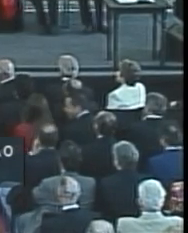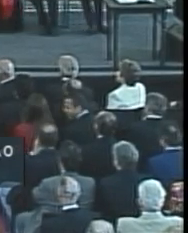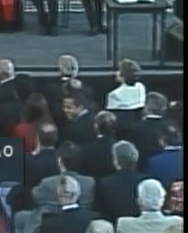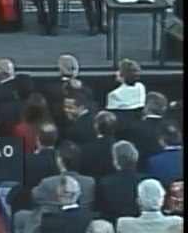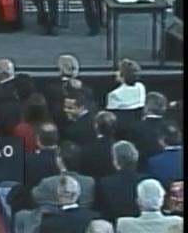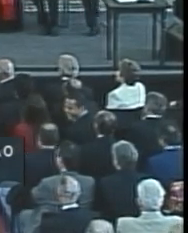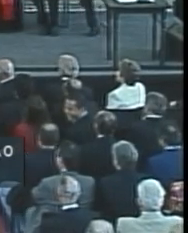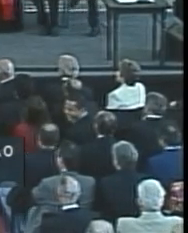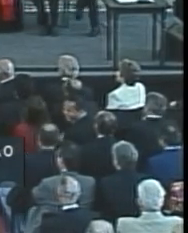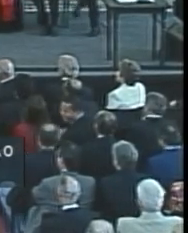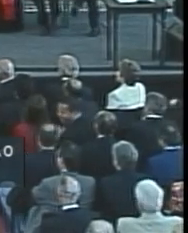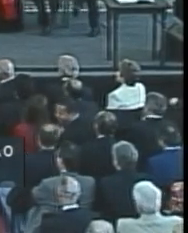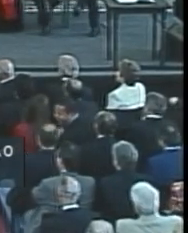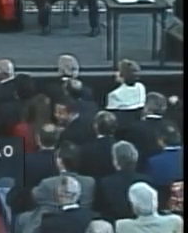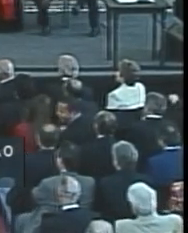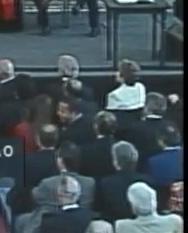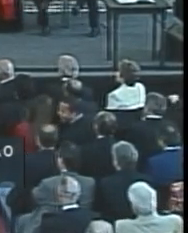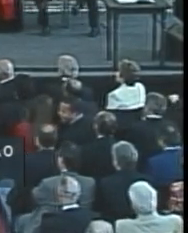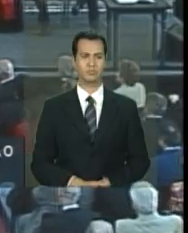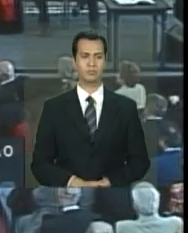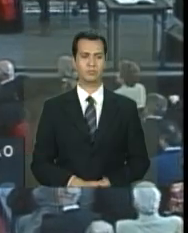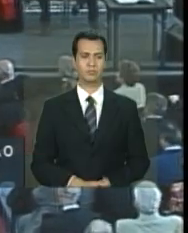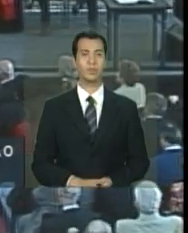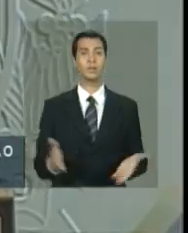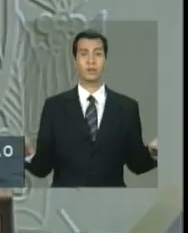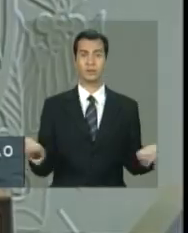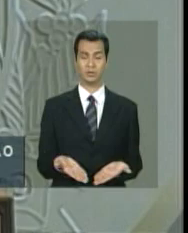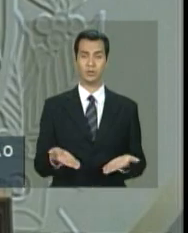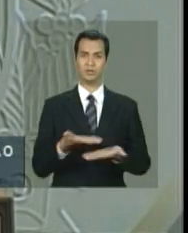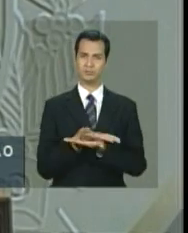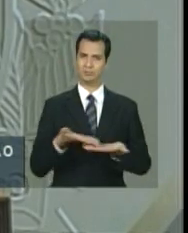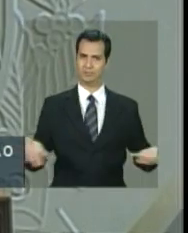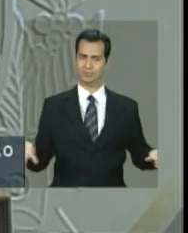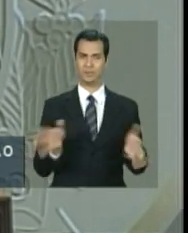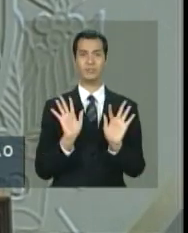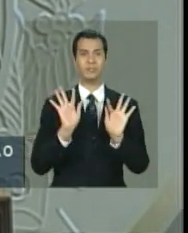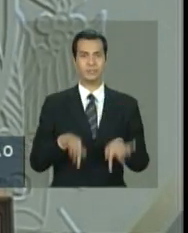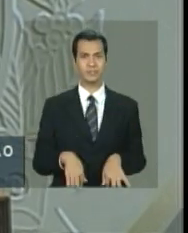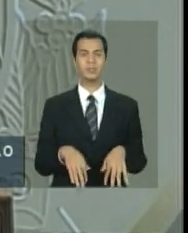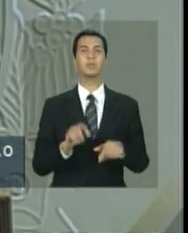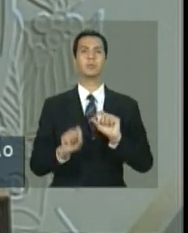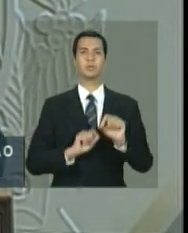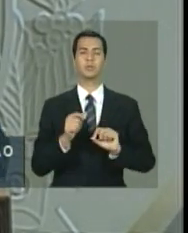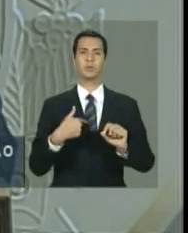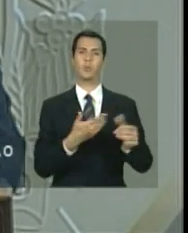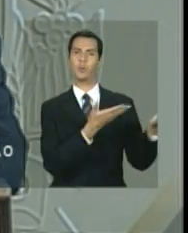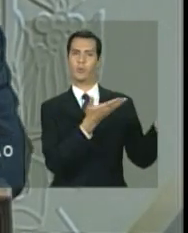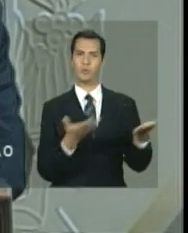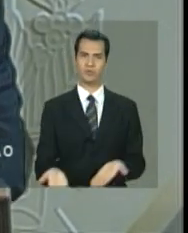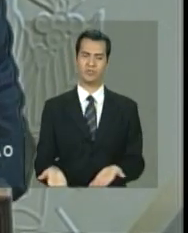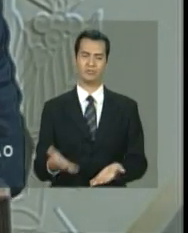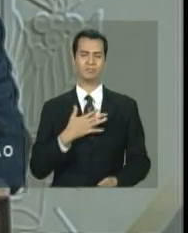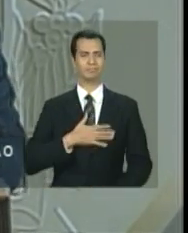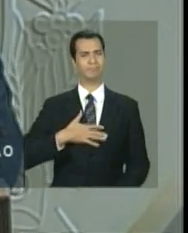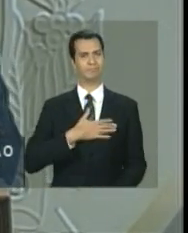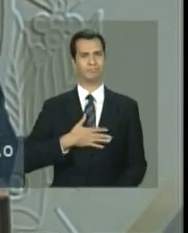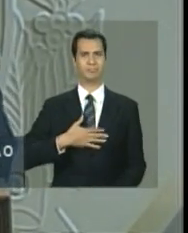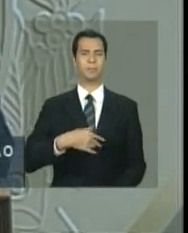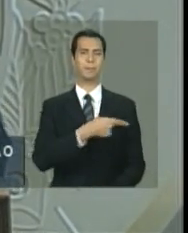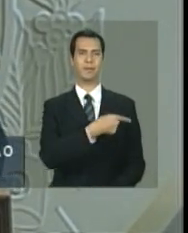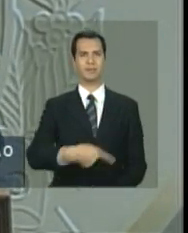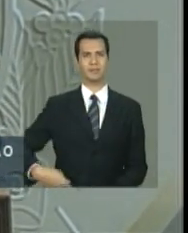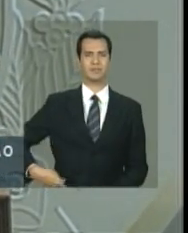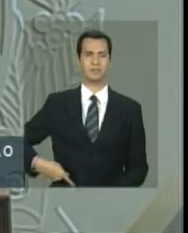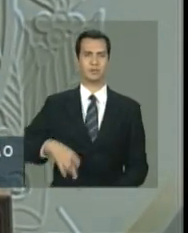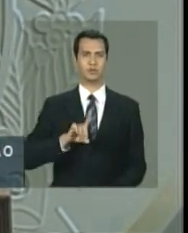Por fim, para encerrar essa solenidade, eu convido a nossa querida presidenta da